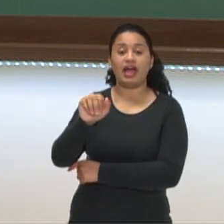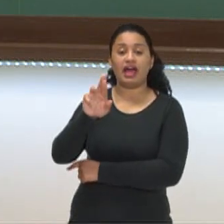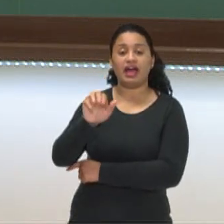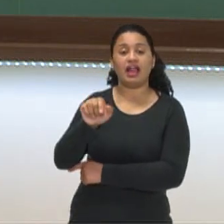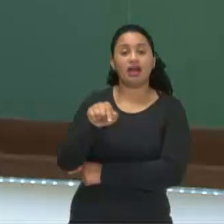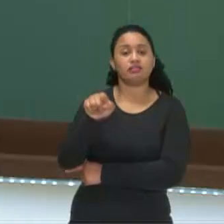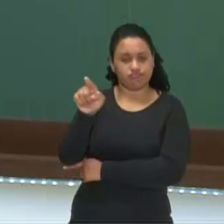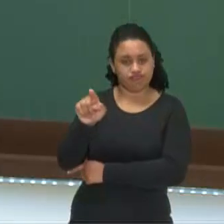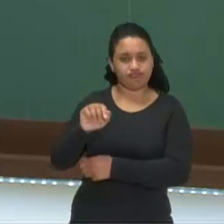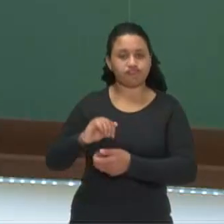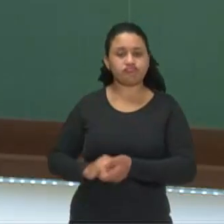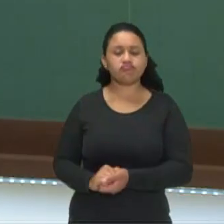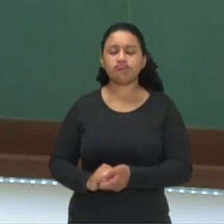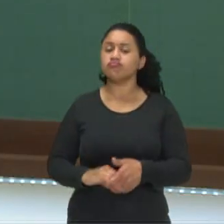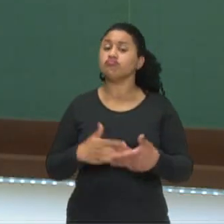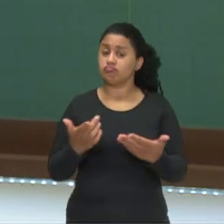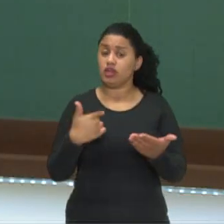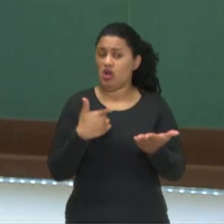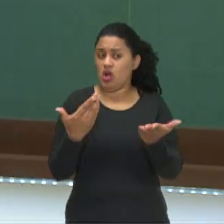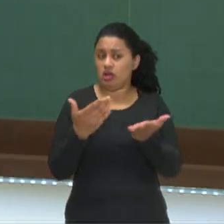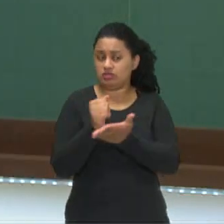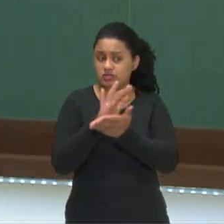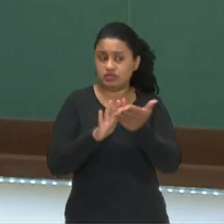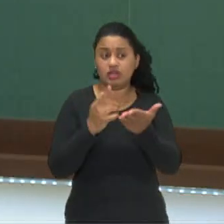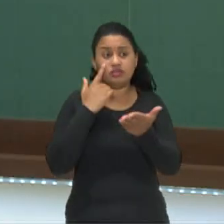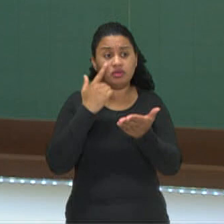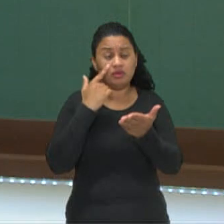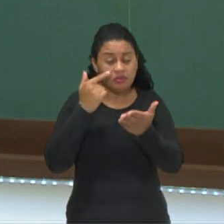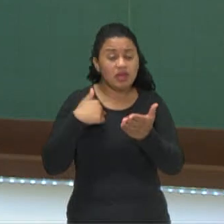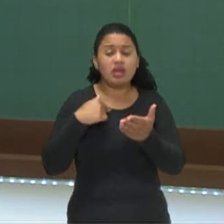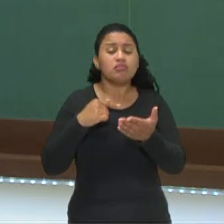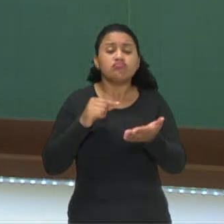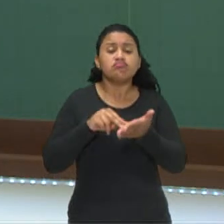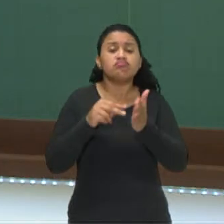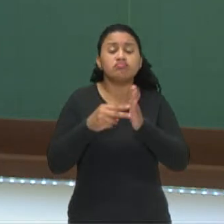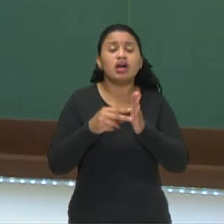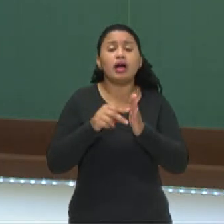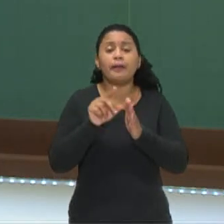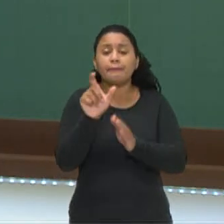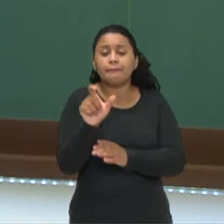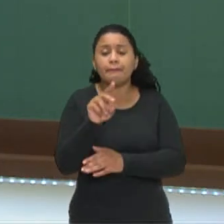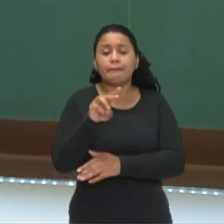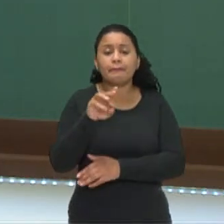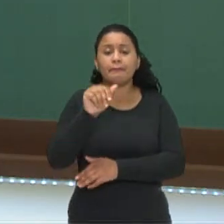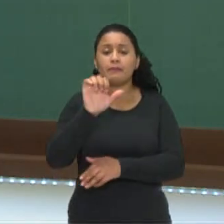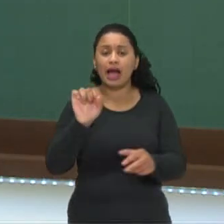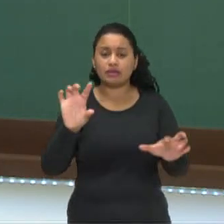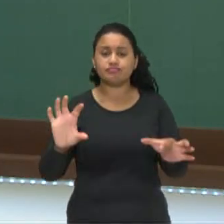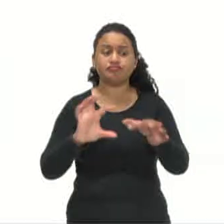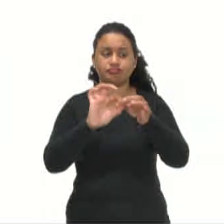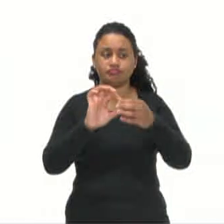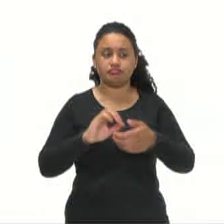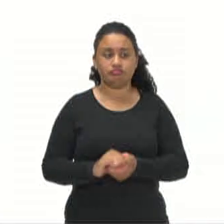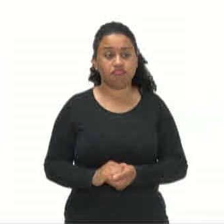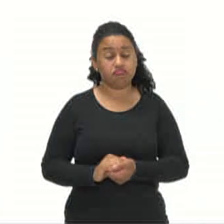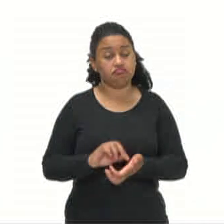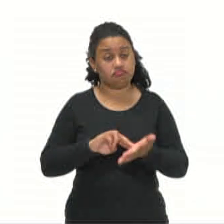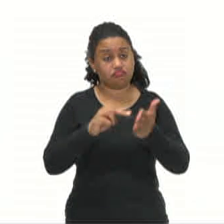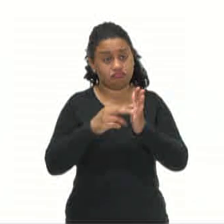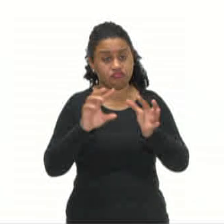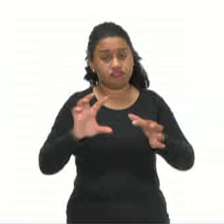dessa conjunção mas, né? Ela está introduzindo uma outra oração. Por se tratar de um conectivo que expressa